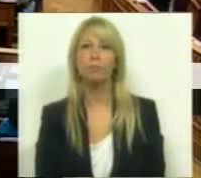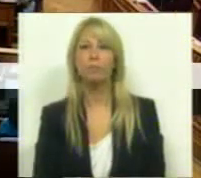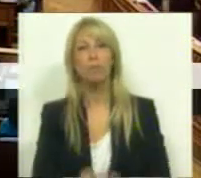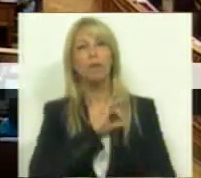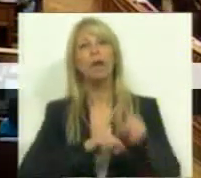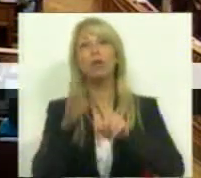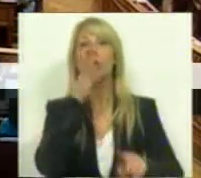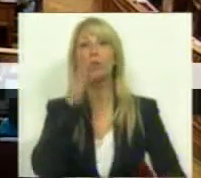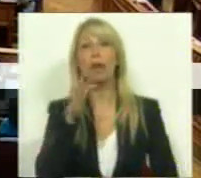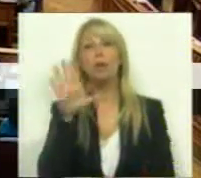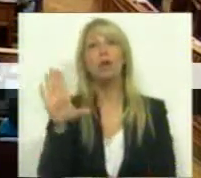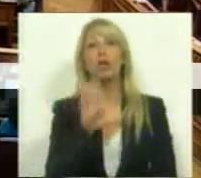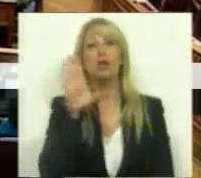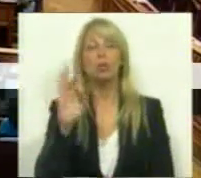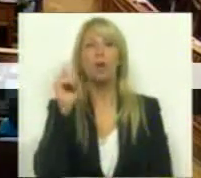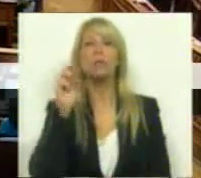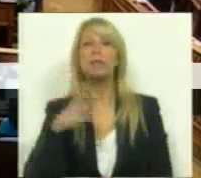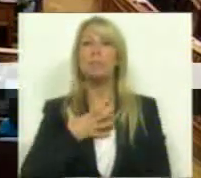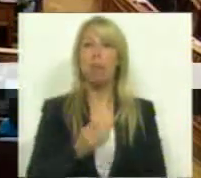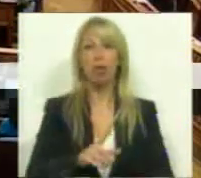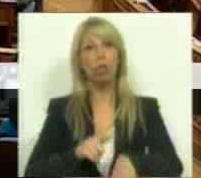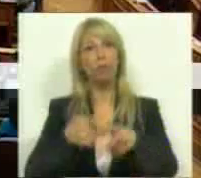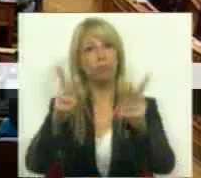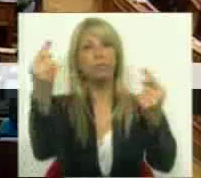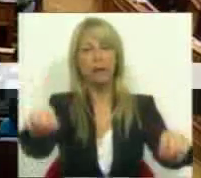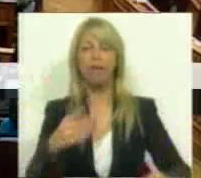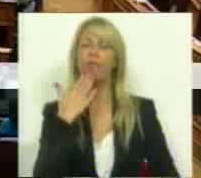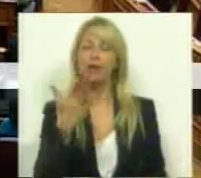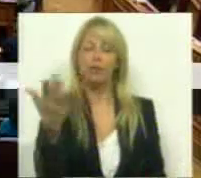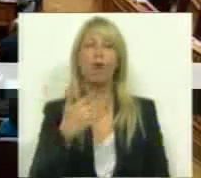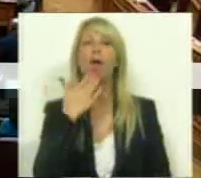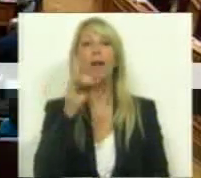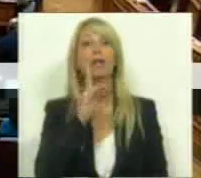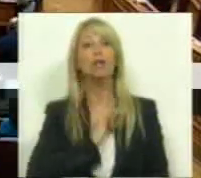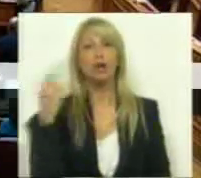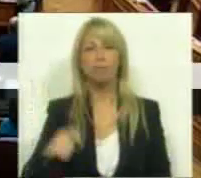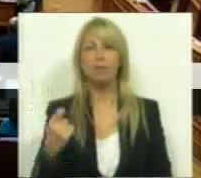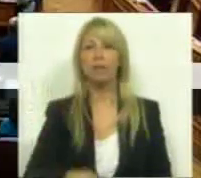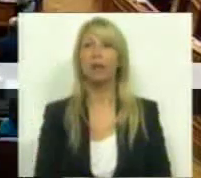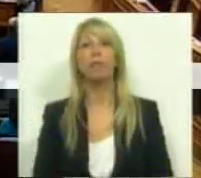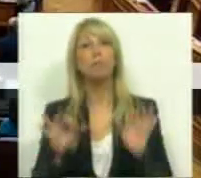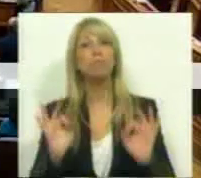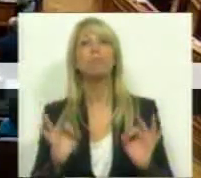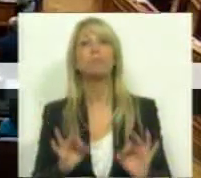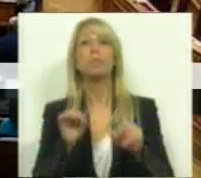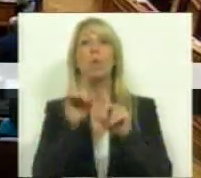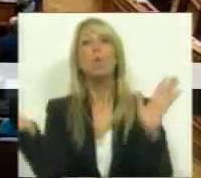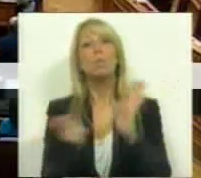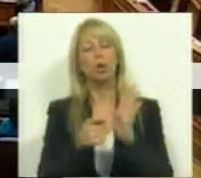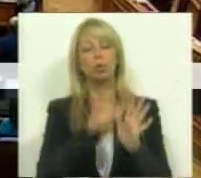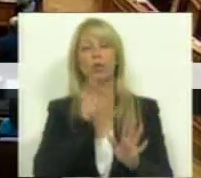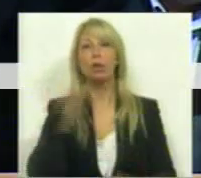Sr. Deputado João Semedo, ainda dispõe de tempo. Faz favor. Muito obrigado, Sra. Presidente. É exatamente esse o ponto,